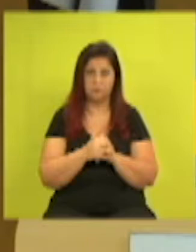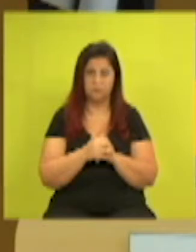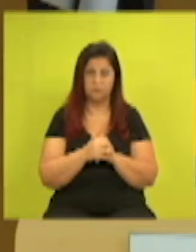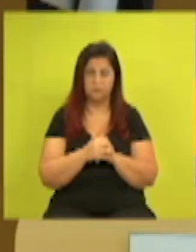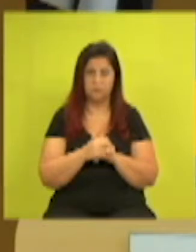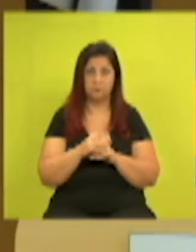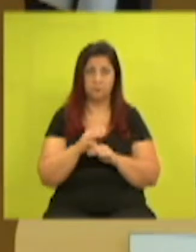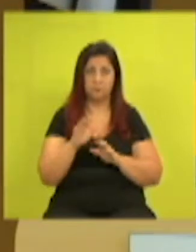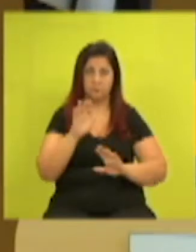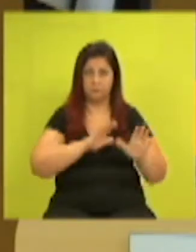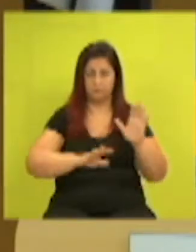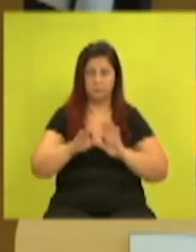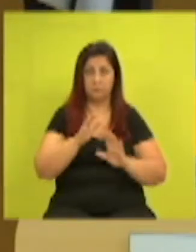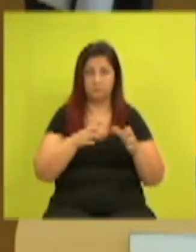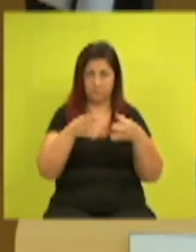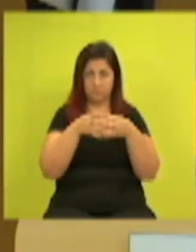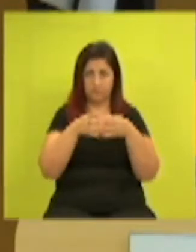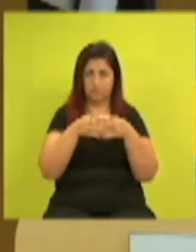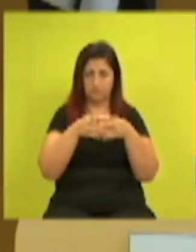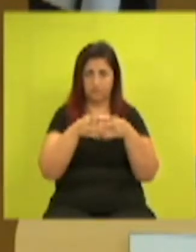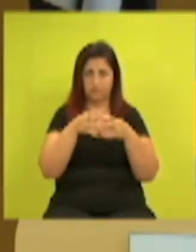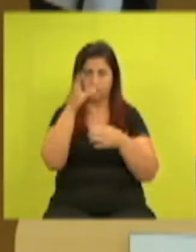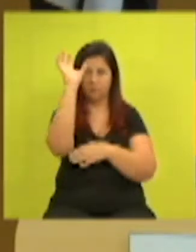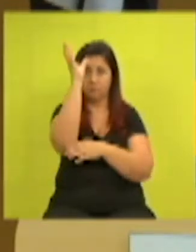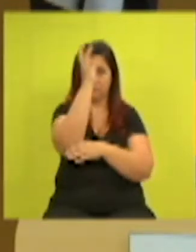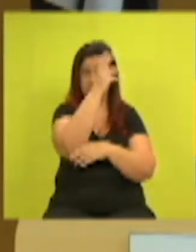meio ambiente, da Comissão de Defesa do Meio Ambiente,